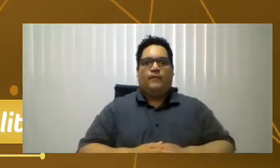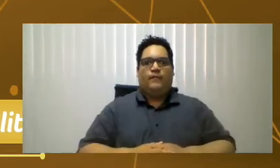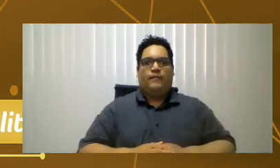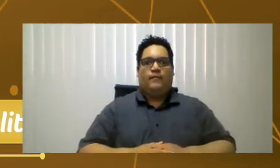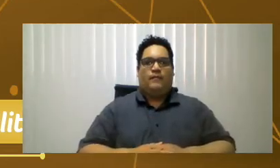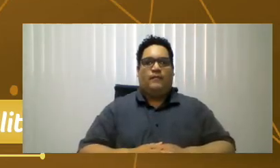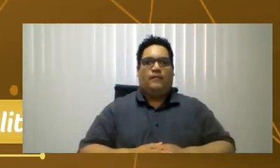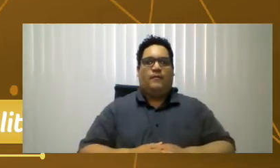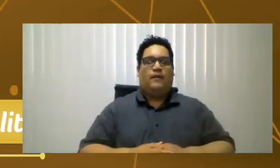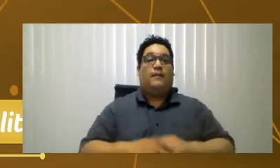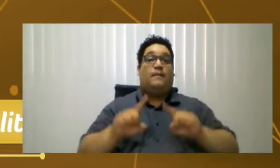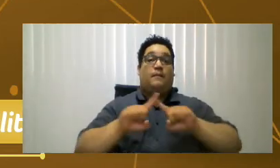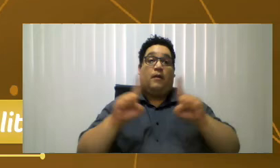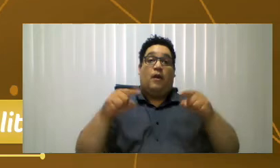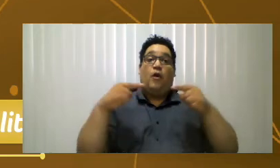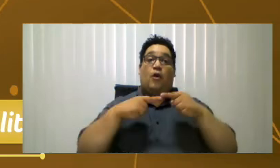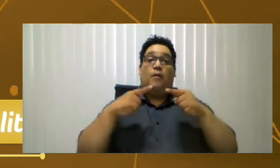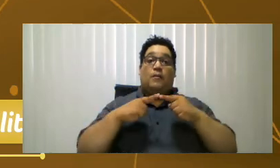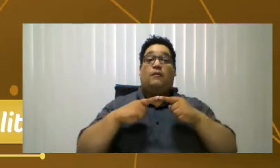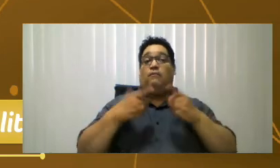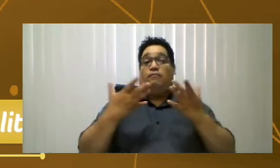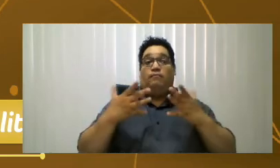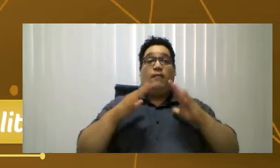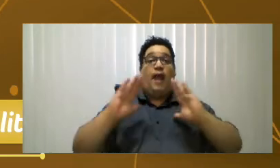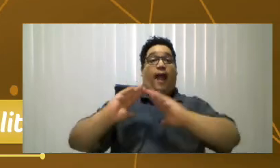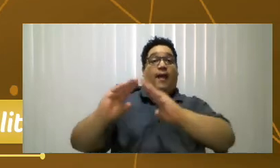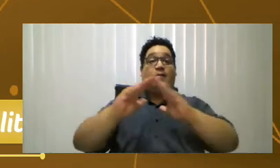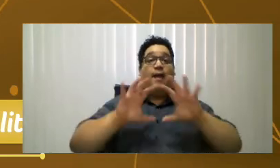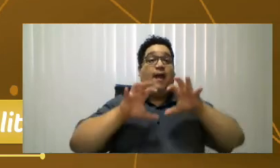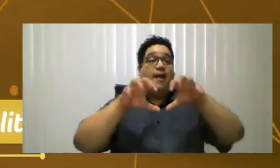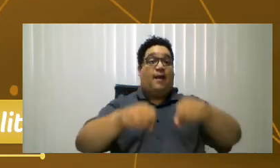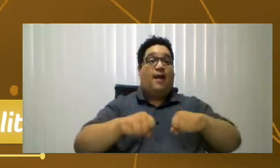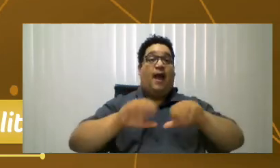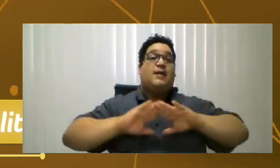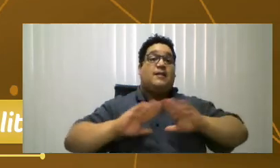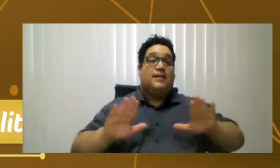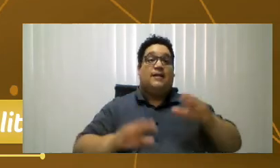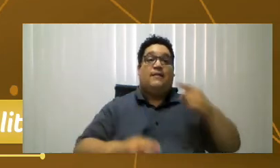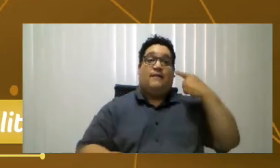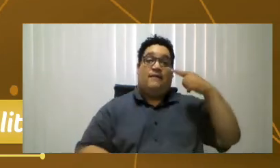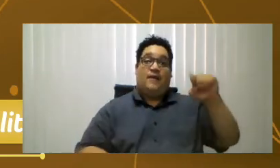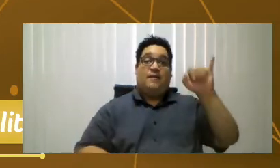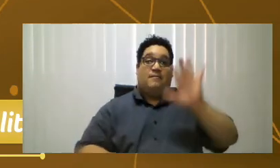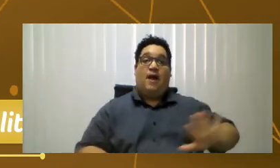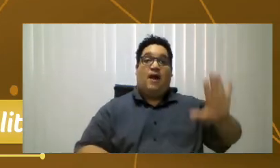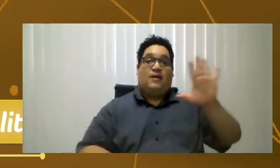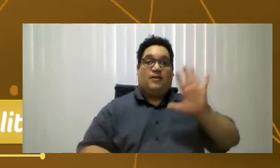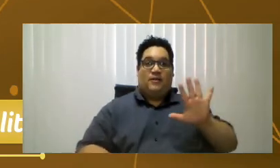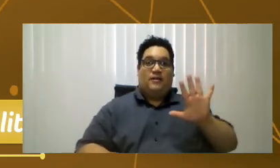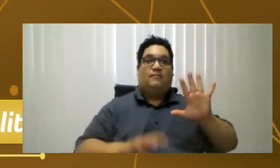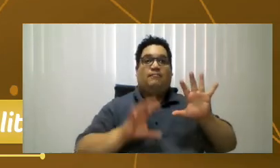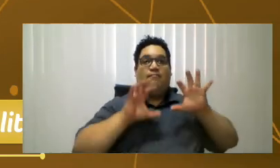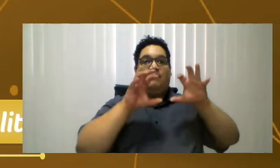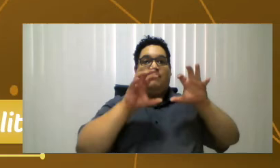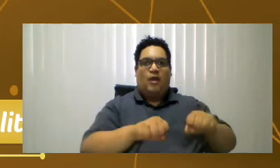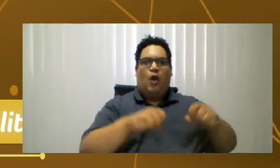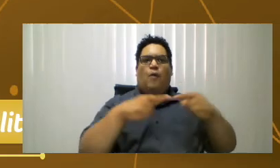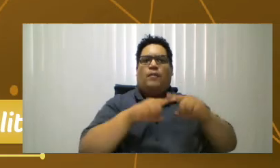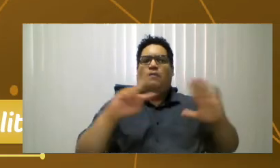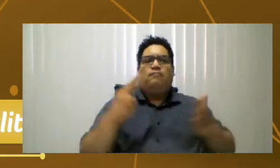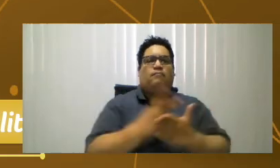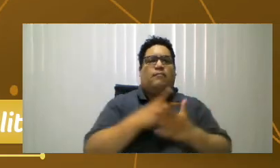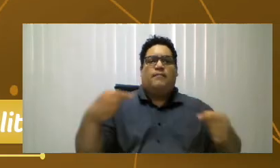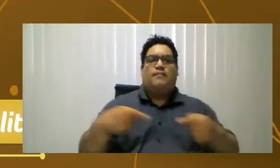é uma característica da invasão isso. A atualização dessas imagens, ela segue a mesma característica das ocorrências. A